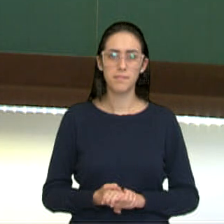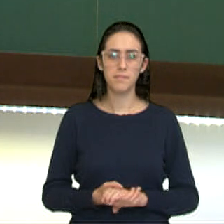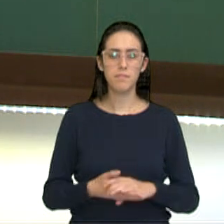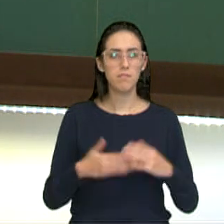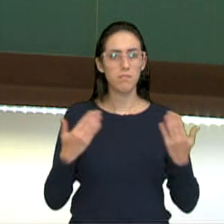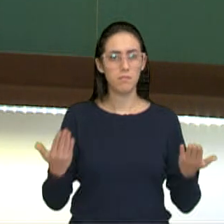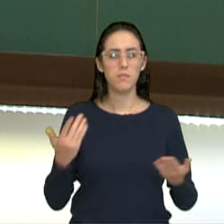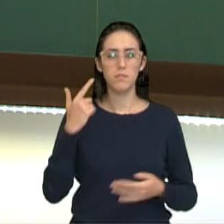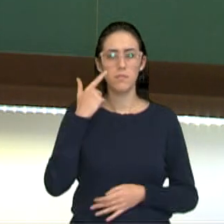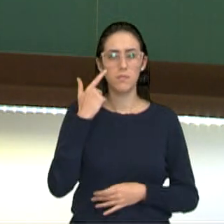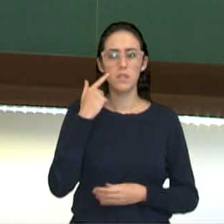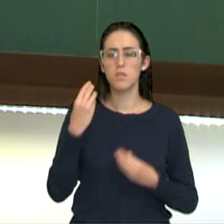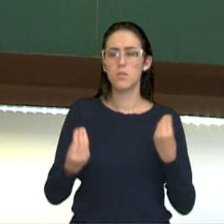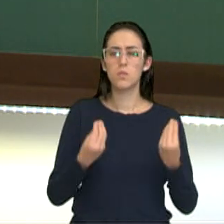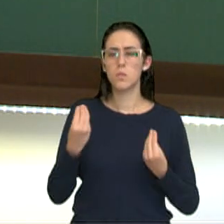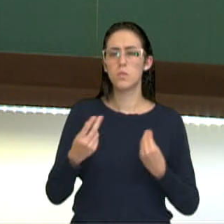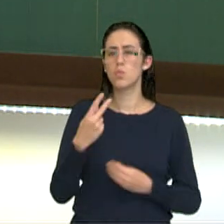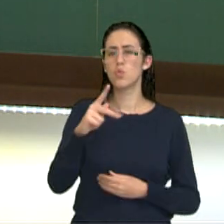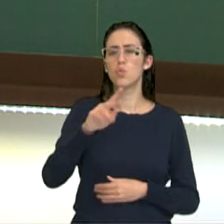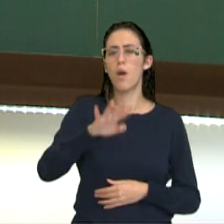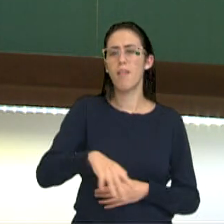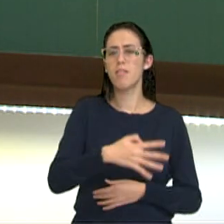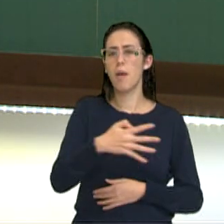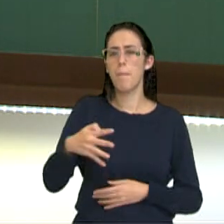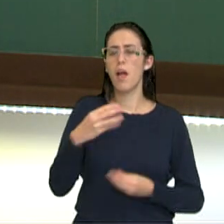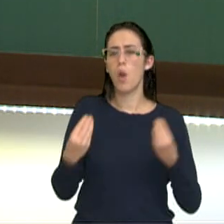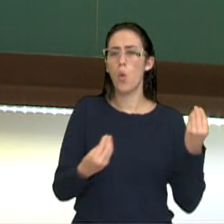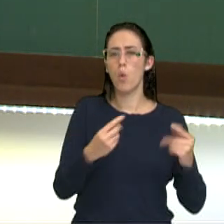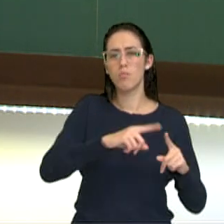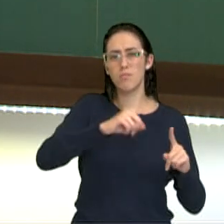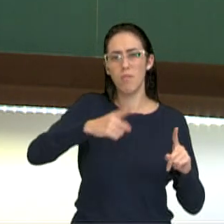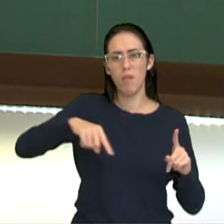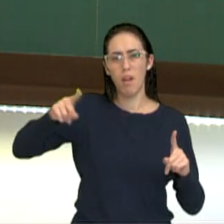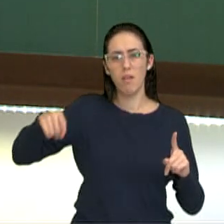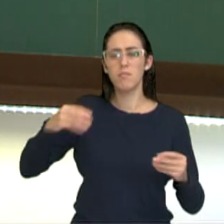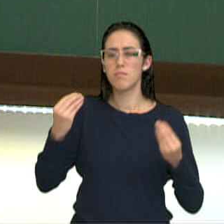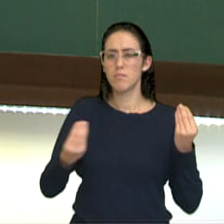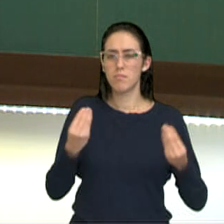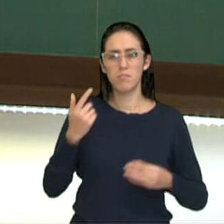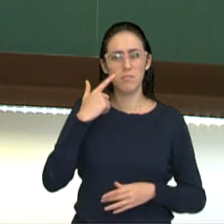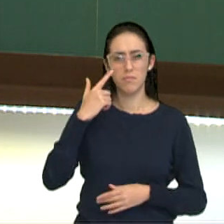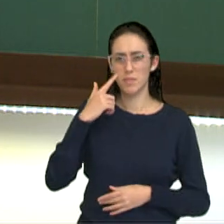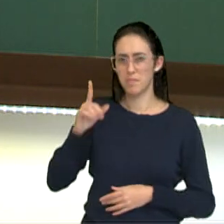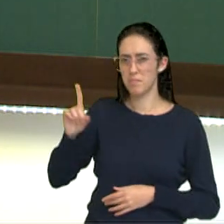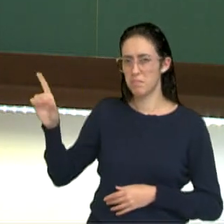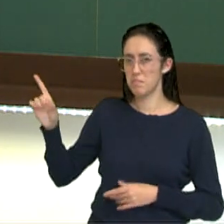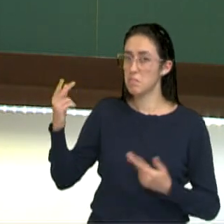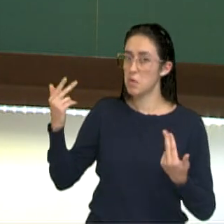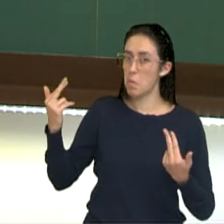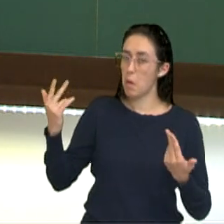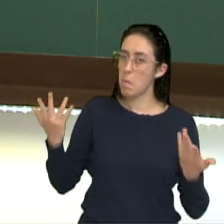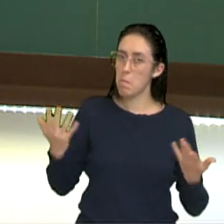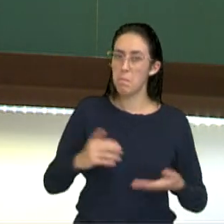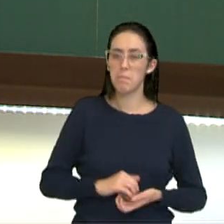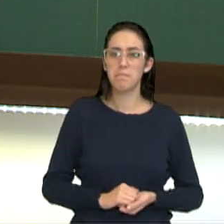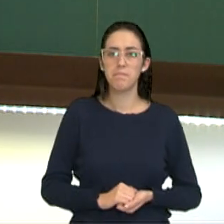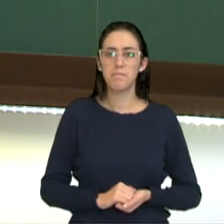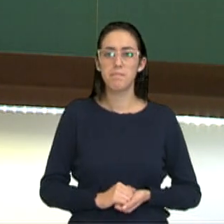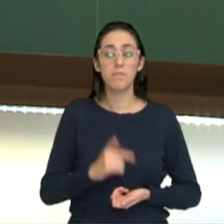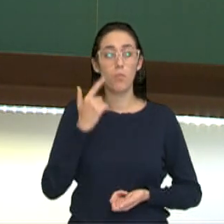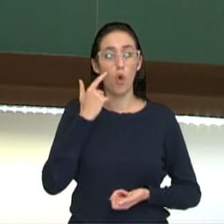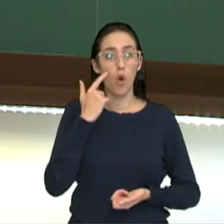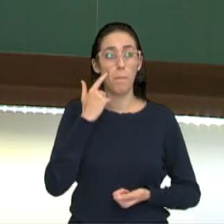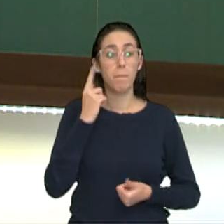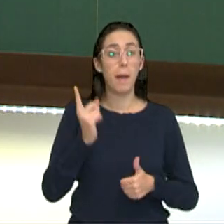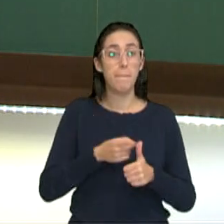Então vamos verificar como que ficou a sua tabela e o seu gráfico se confere aqui com o da professora. Então veja lá, primeiro,